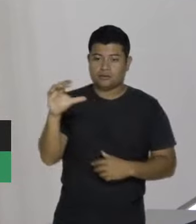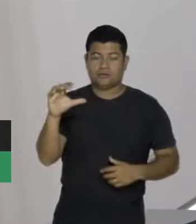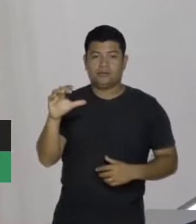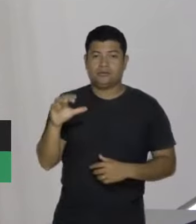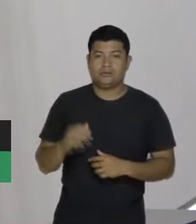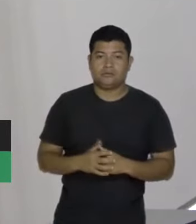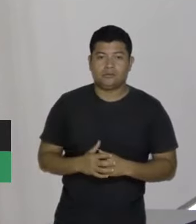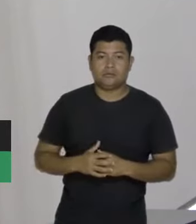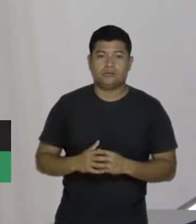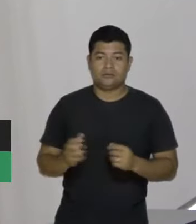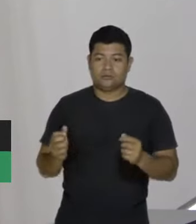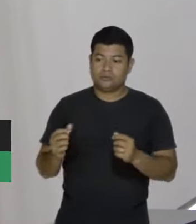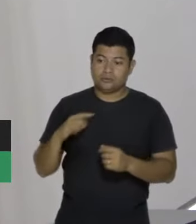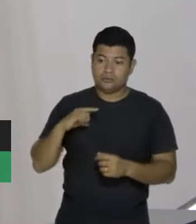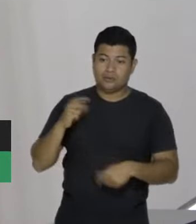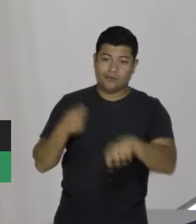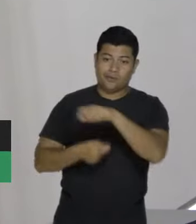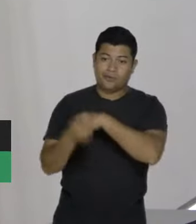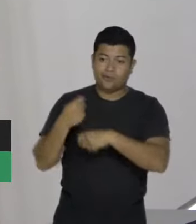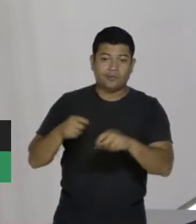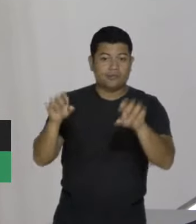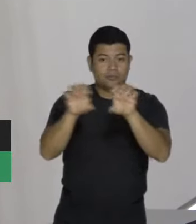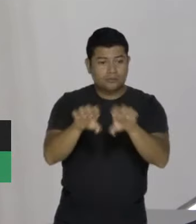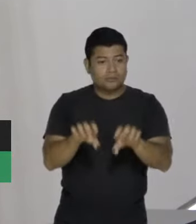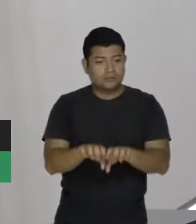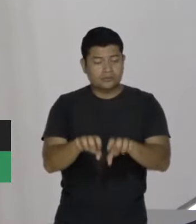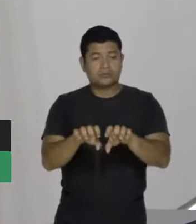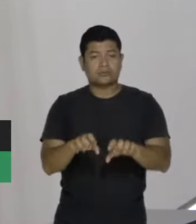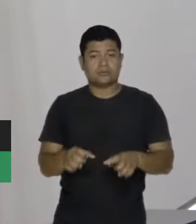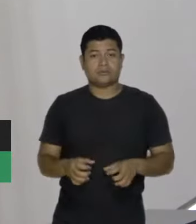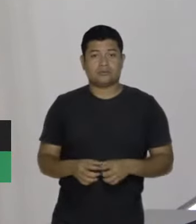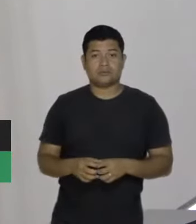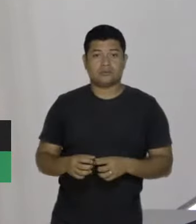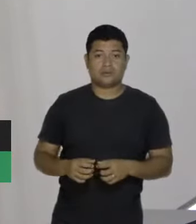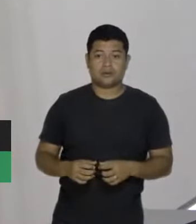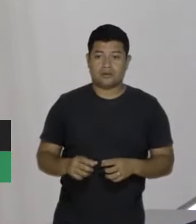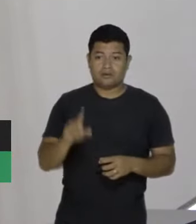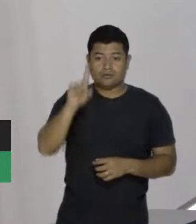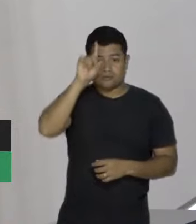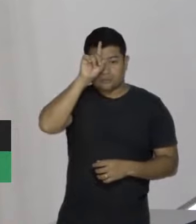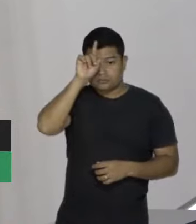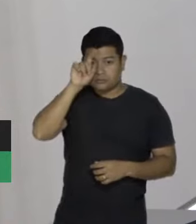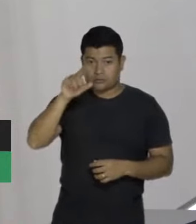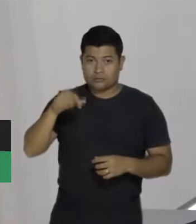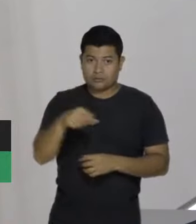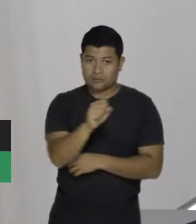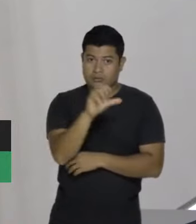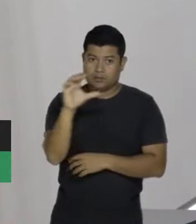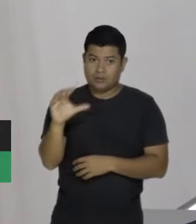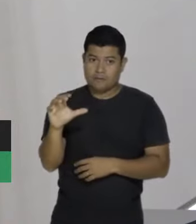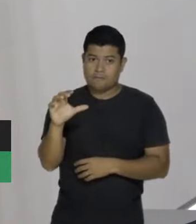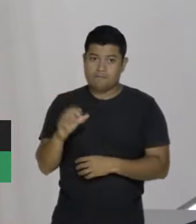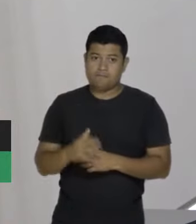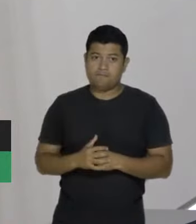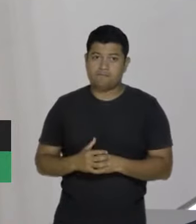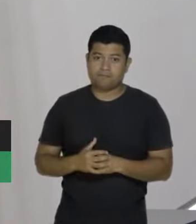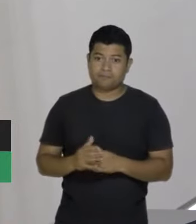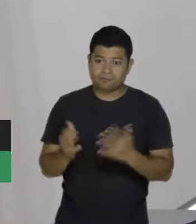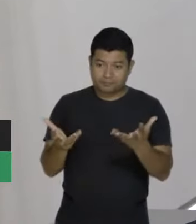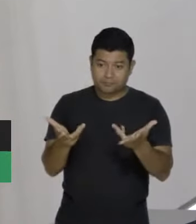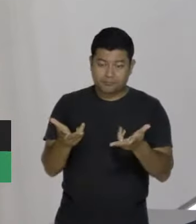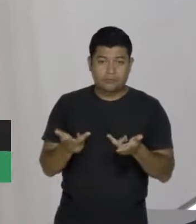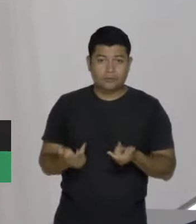a economia, com a estrutura hospitalar que Santa Catarina tem, com a